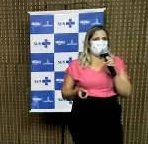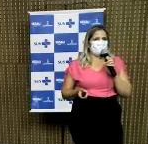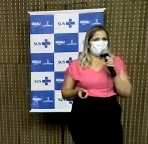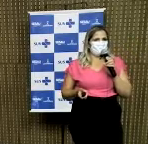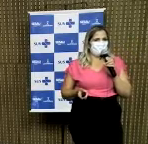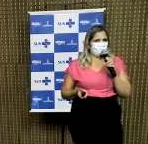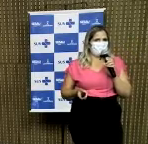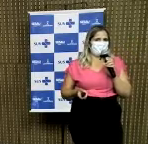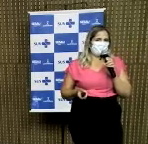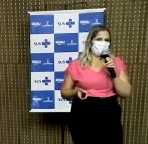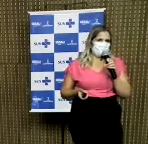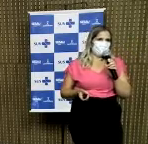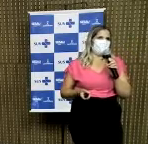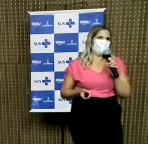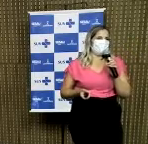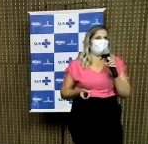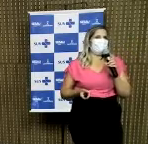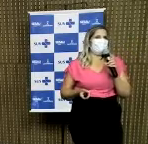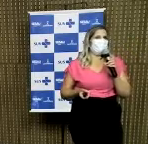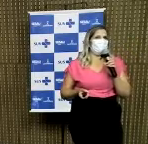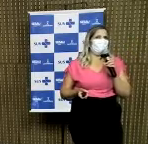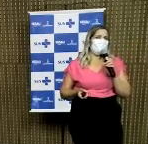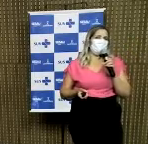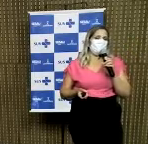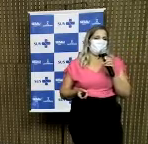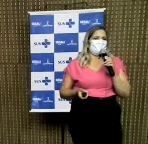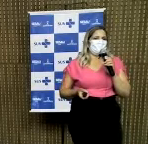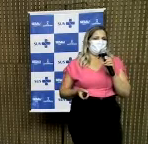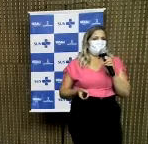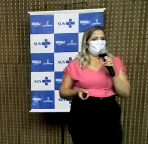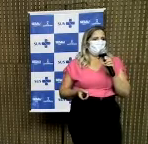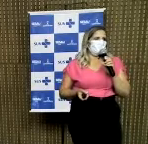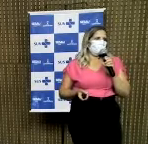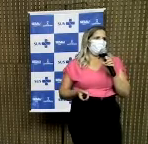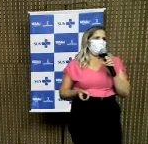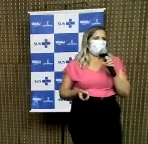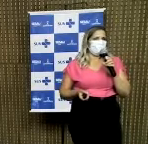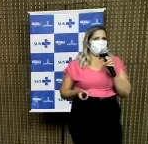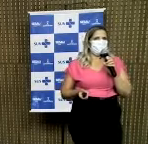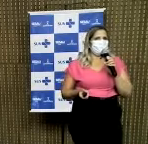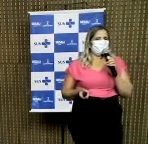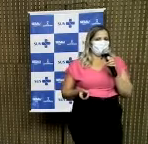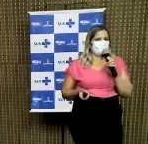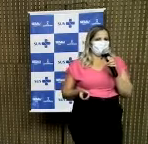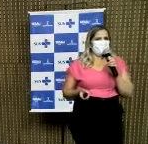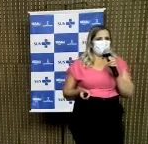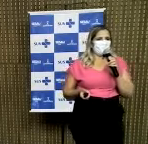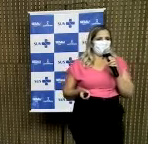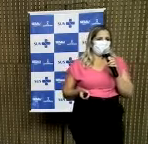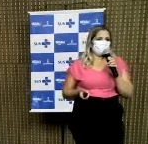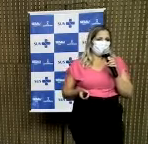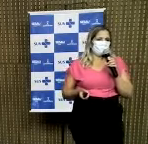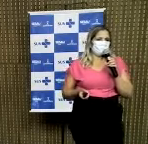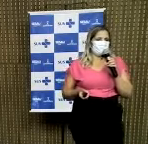ainda está em mapeamento, já está definido, mas ainda está em mapeamento. Em torno de 80